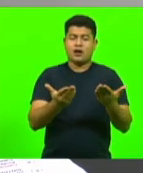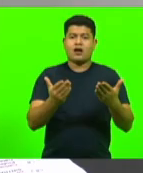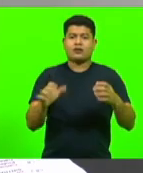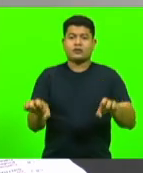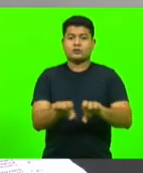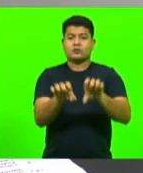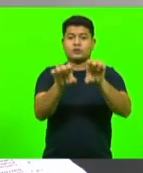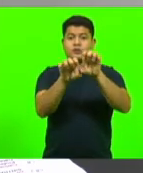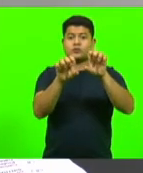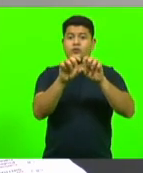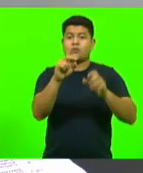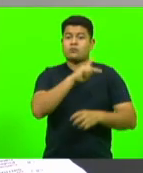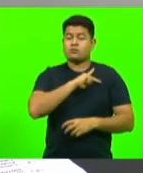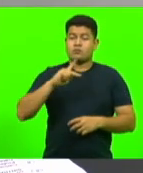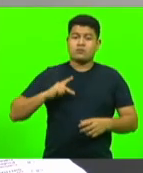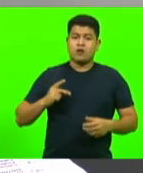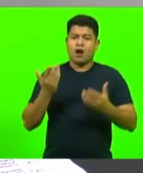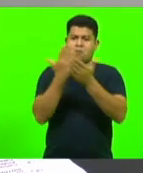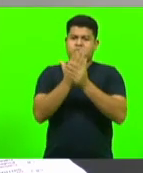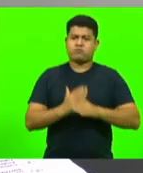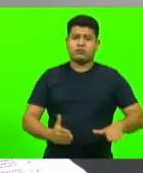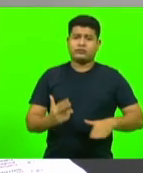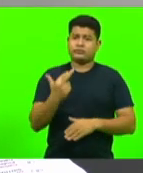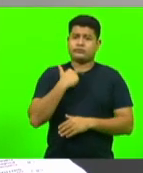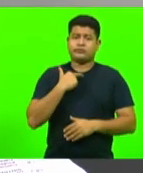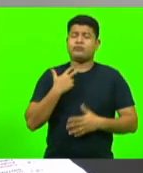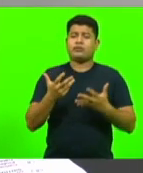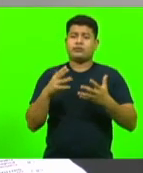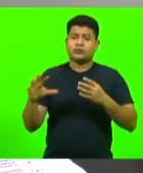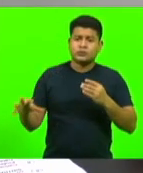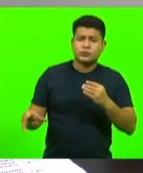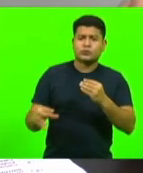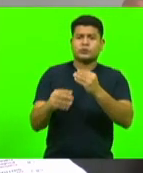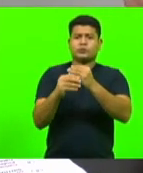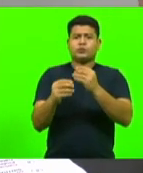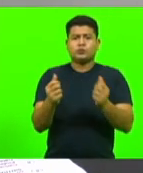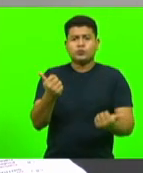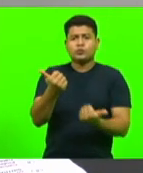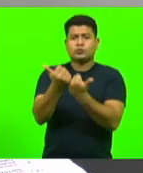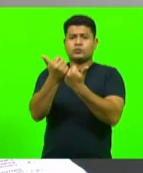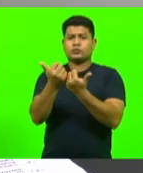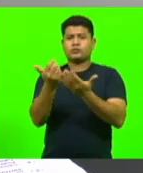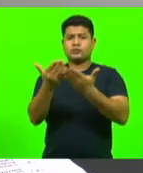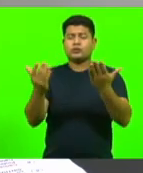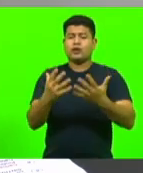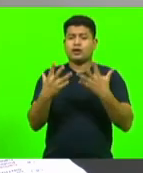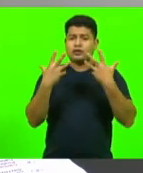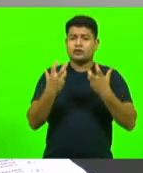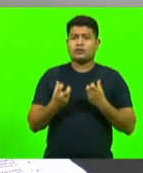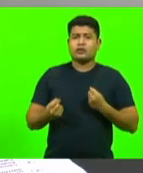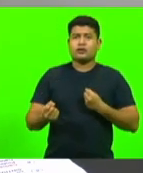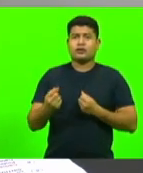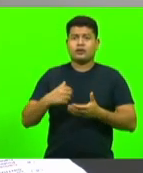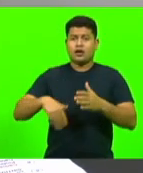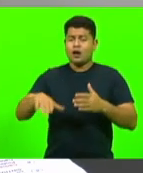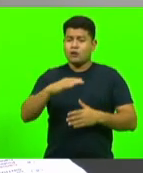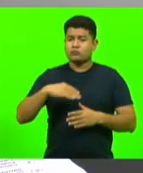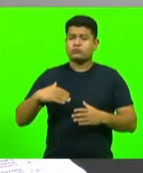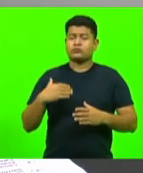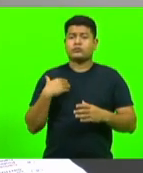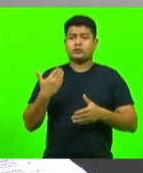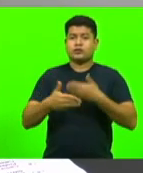só agora na condução da audiência pública né mas me somar nesse esforço de acolher as propostas e a gente dar os encaminhamentos